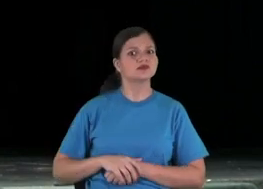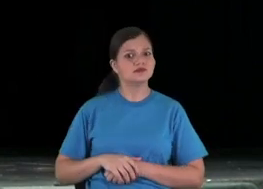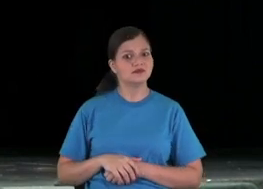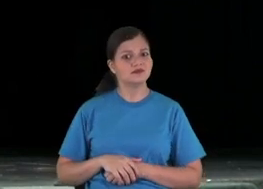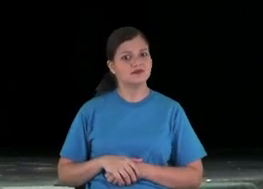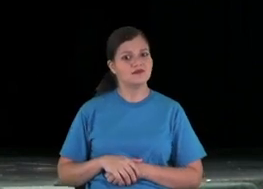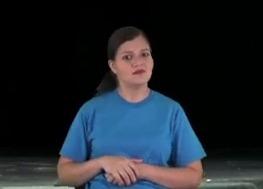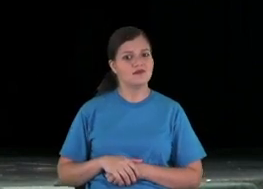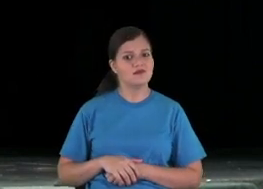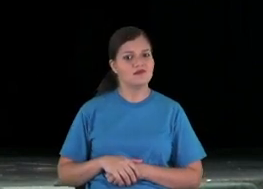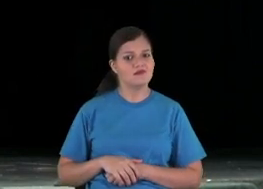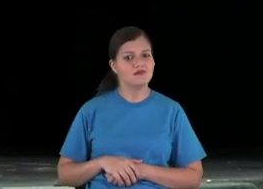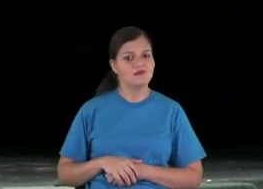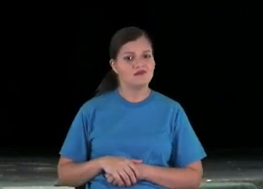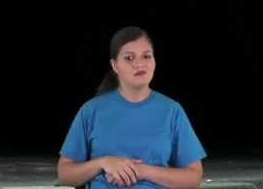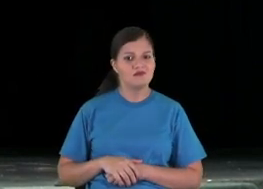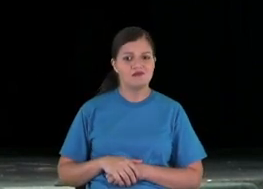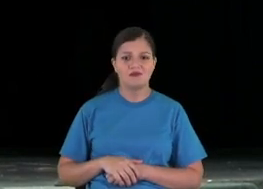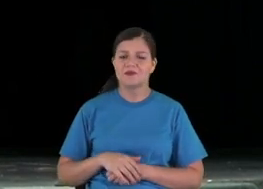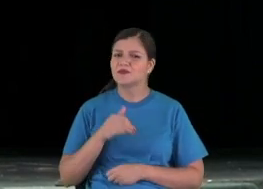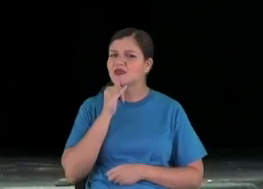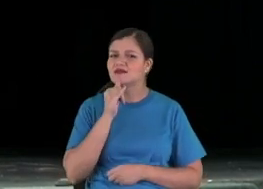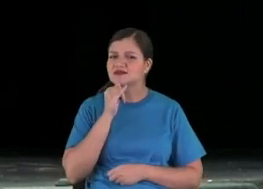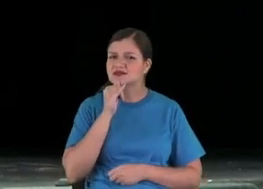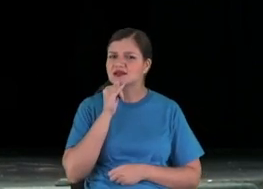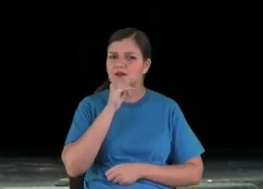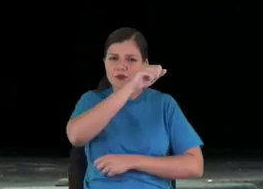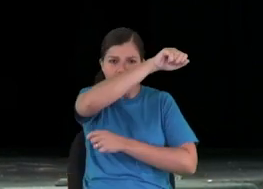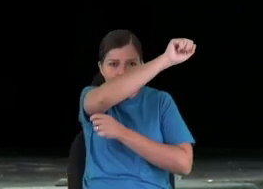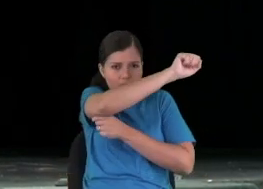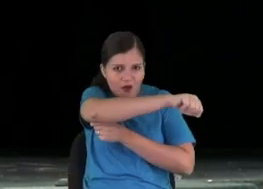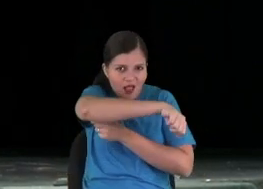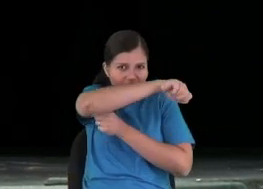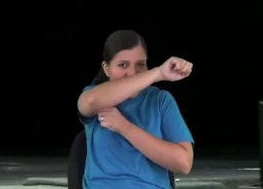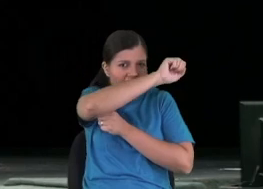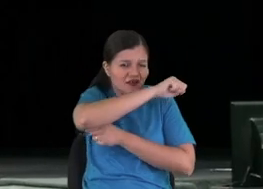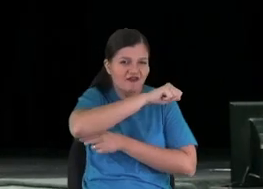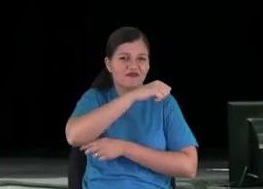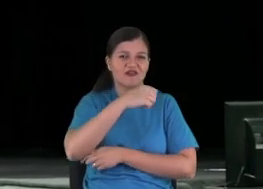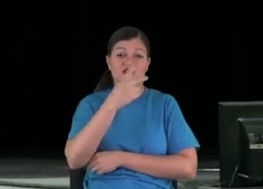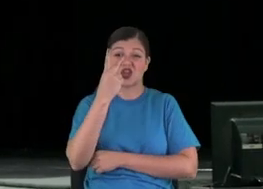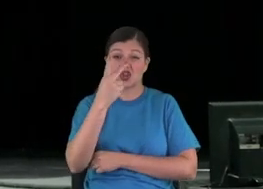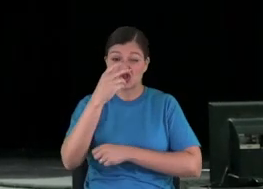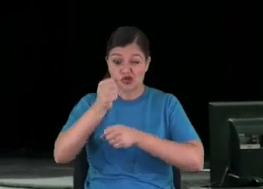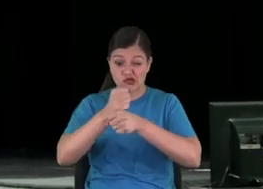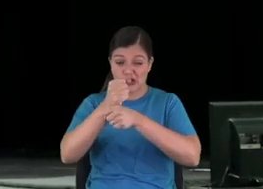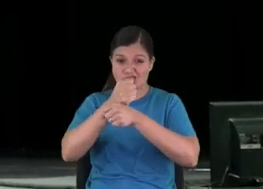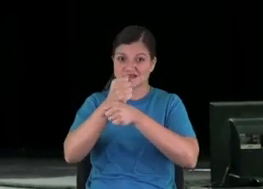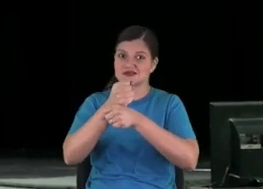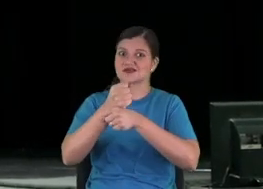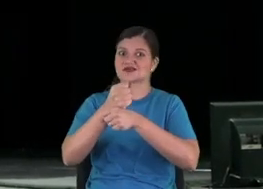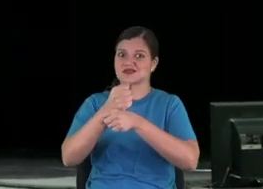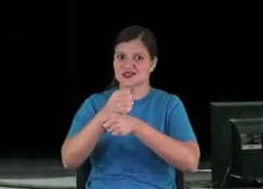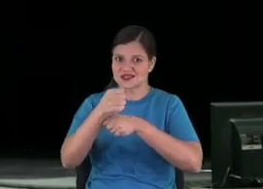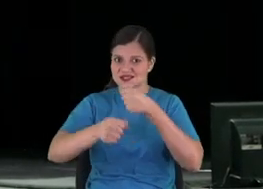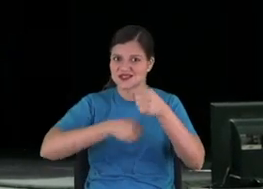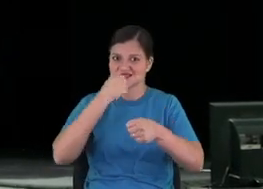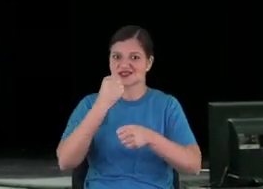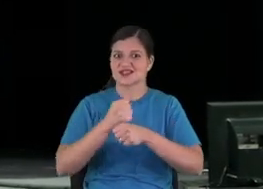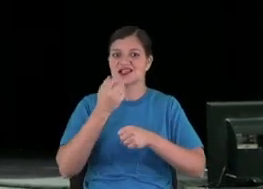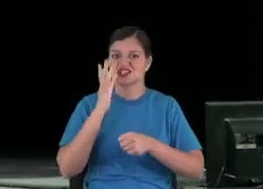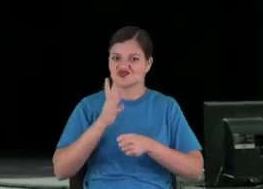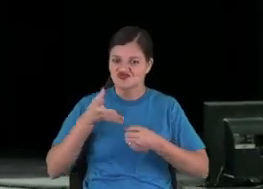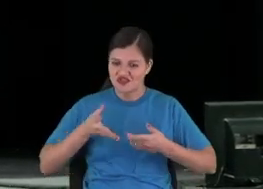puxar 3 anos, o elefante, né? Eu acho que é 2 anos o elefante, né? Aí puxava 2 anos e já nascia um